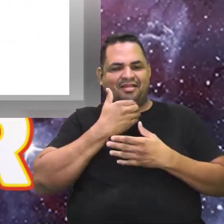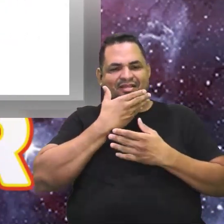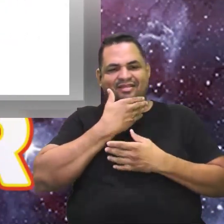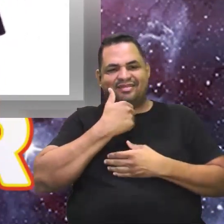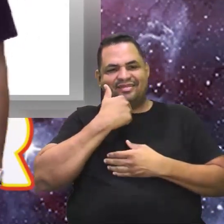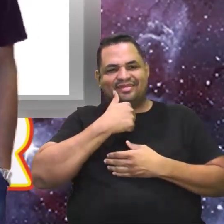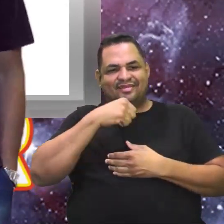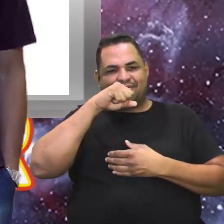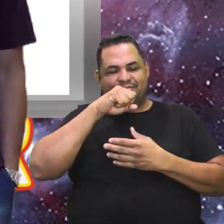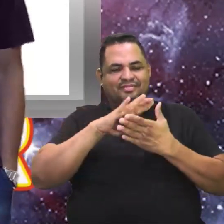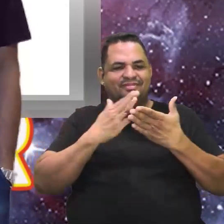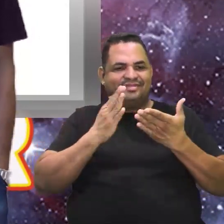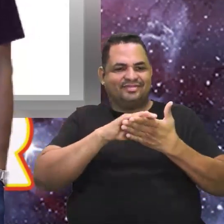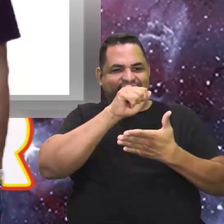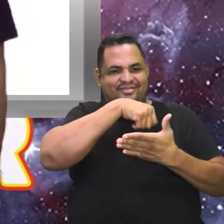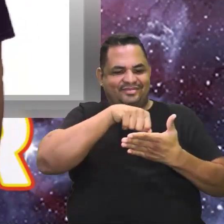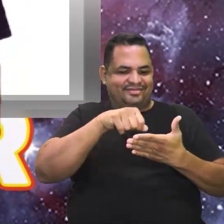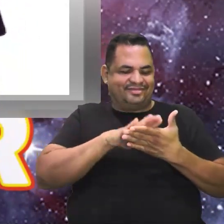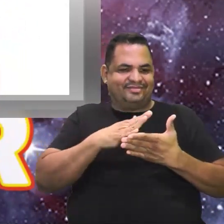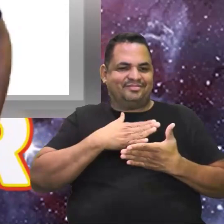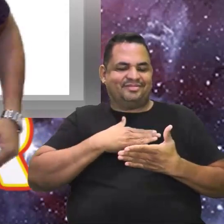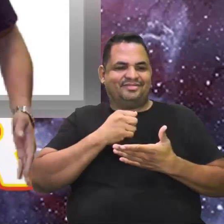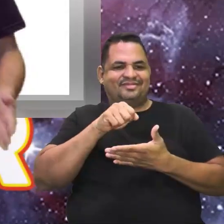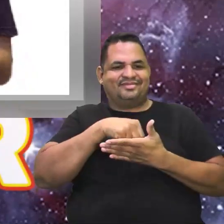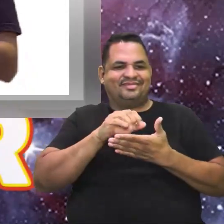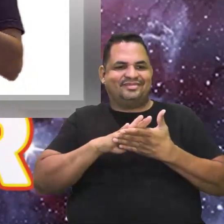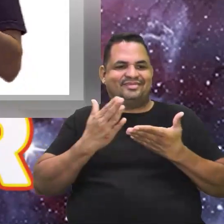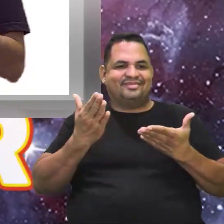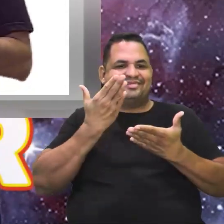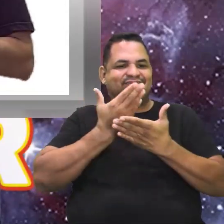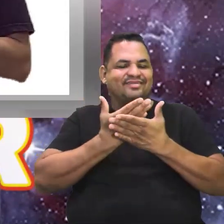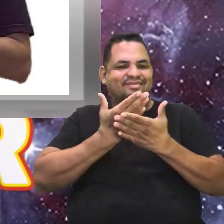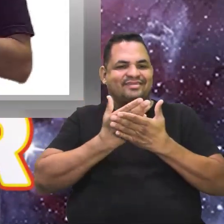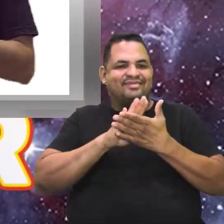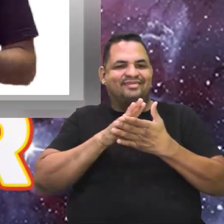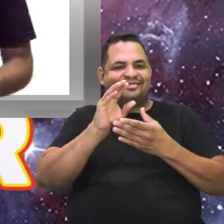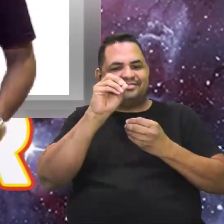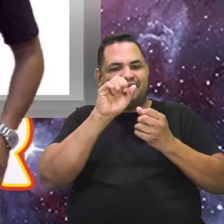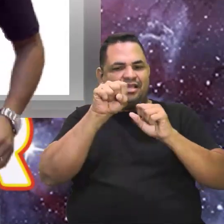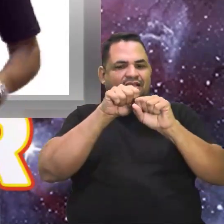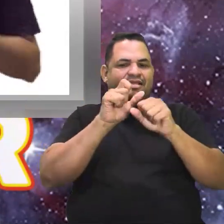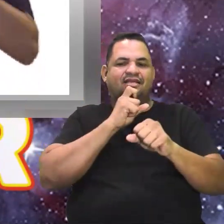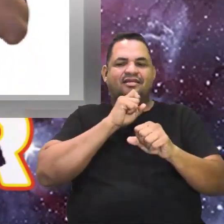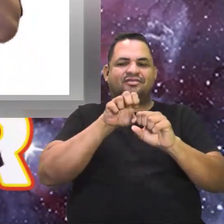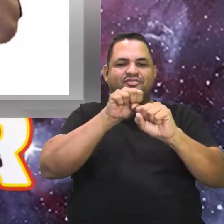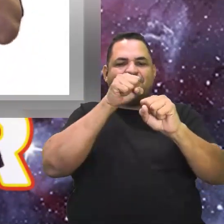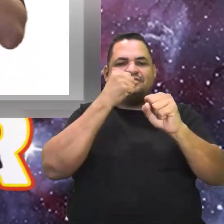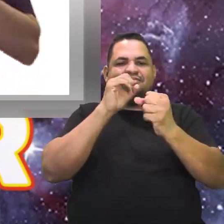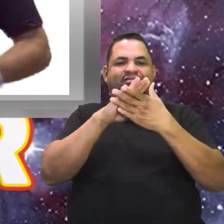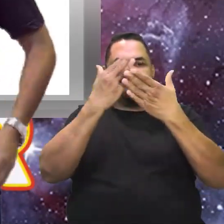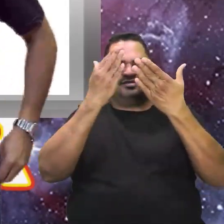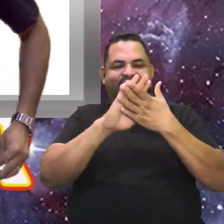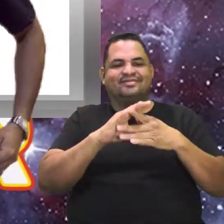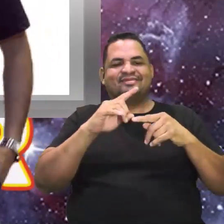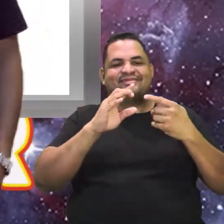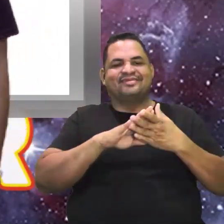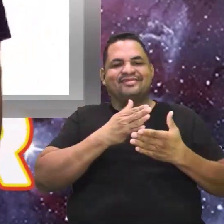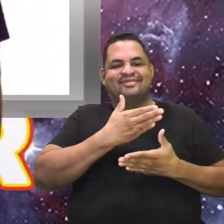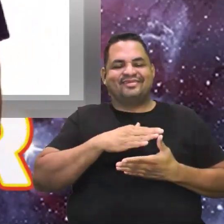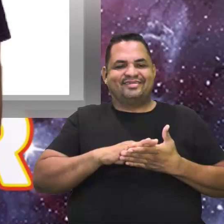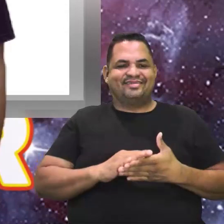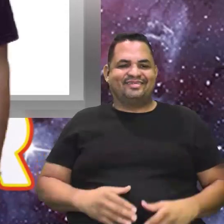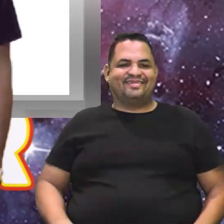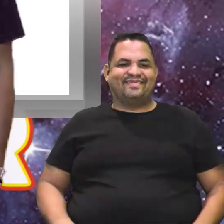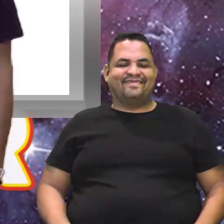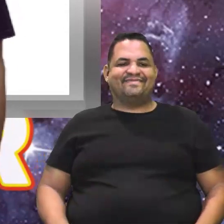coisas anotadas. Eu digo, dá licença, que é meus estudos, deixa aí, não tira. Que aí eu ia na geladeira pegar água, tava lá, né? Área da base vezes altura, e